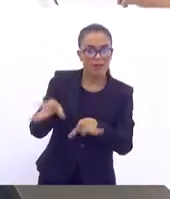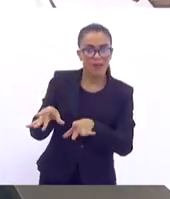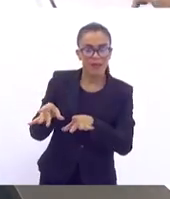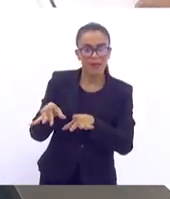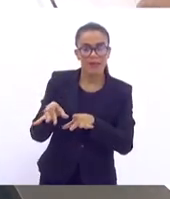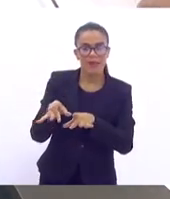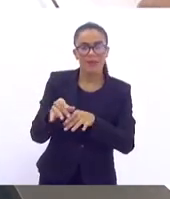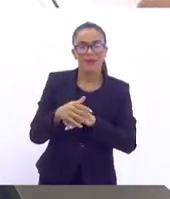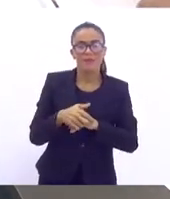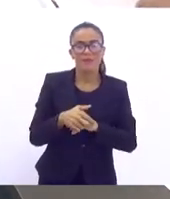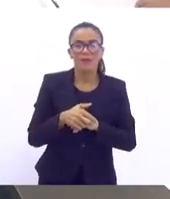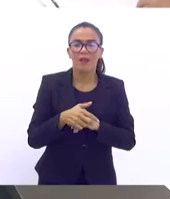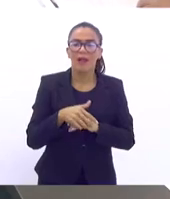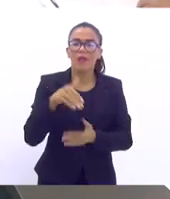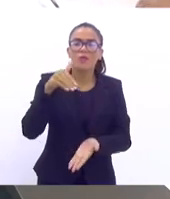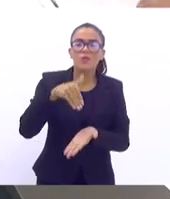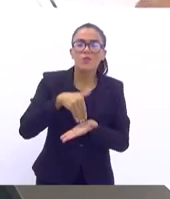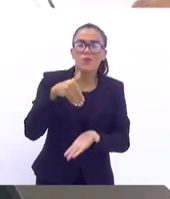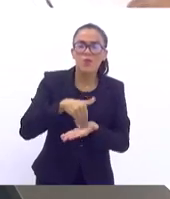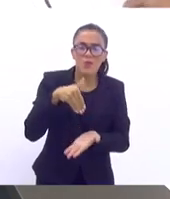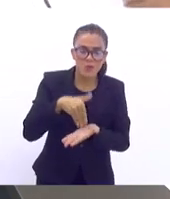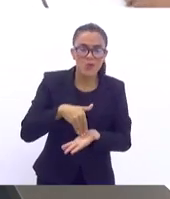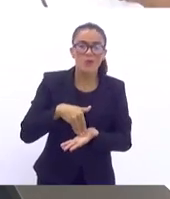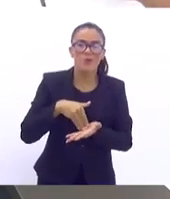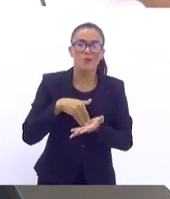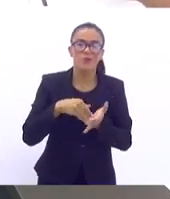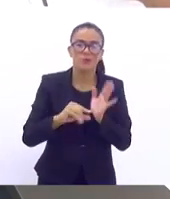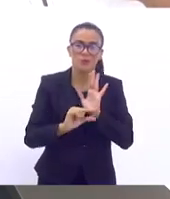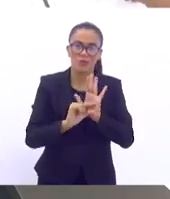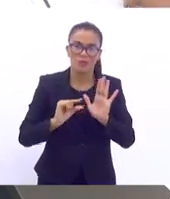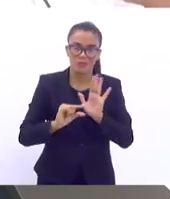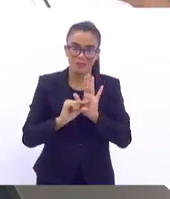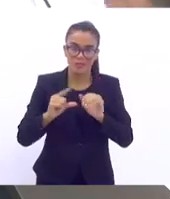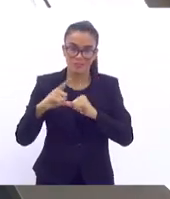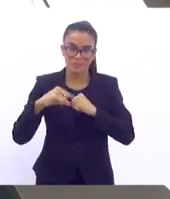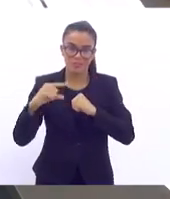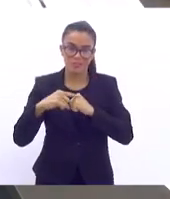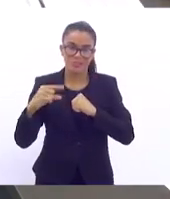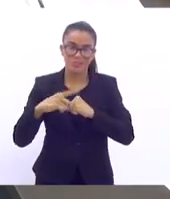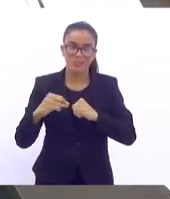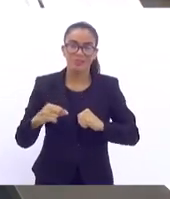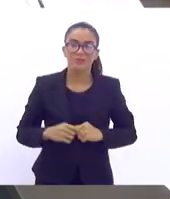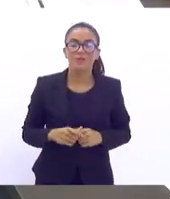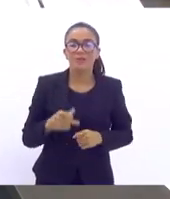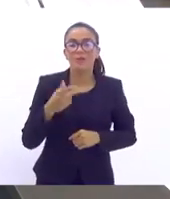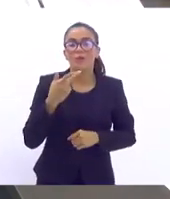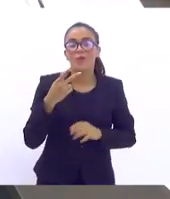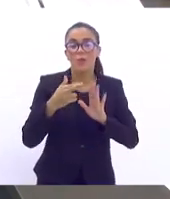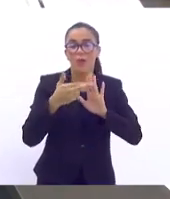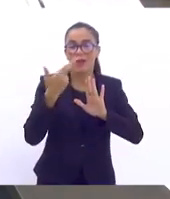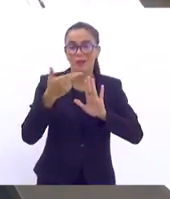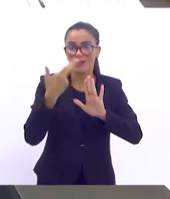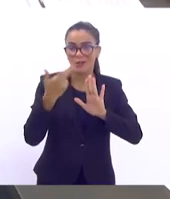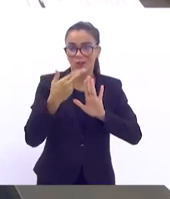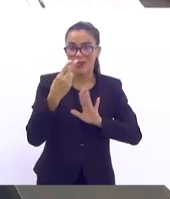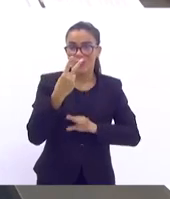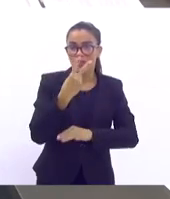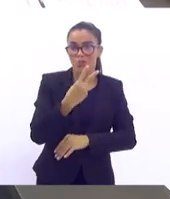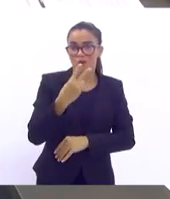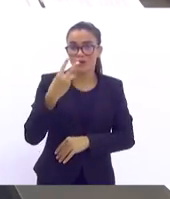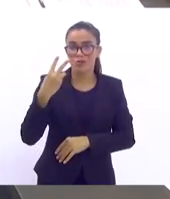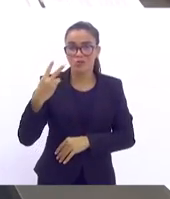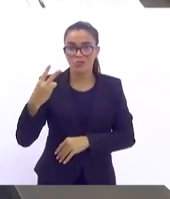que pode estar lá no último artigo com submento revogando a resolução 223 de